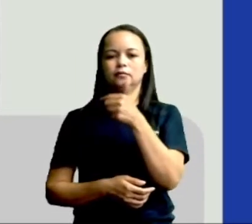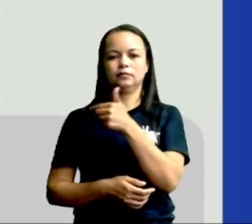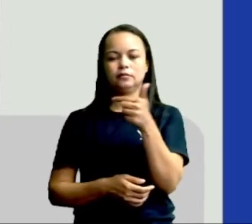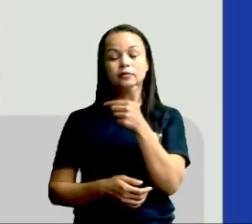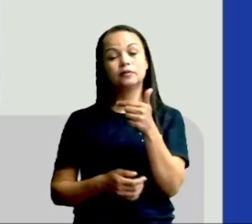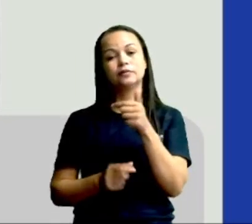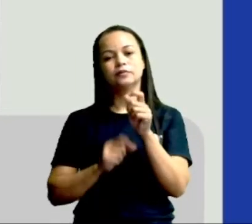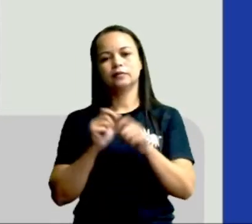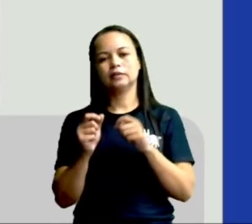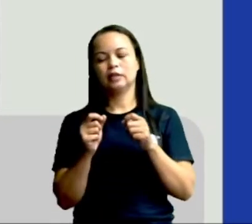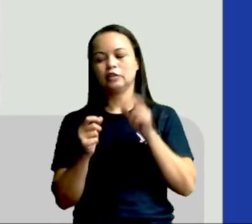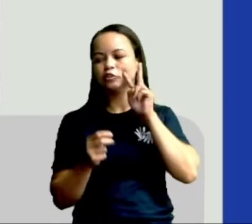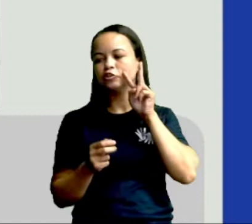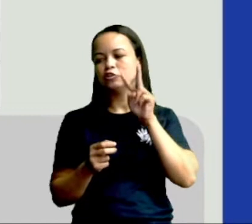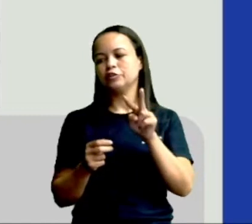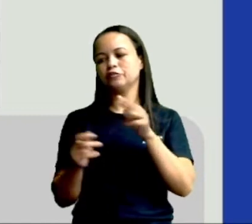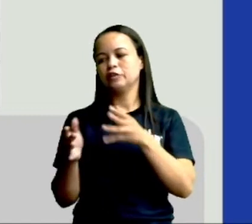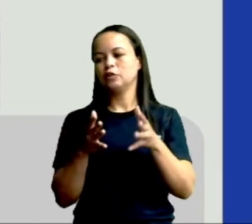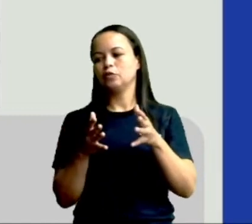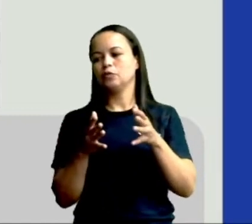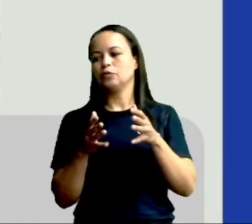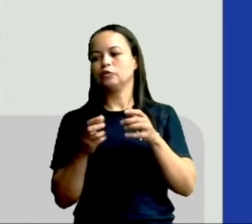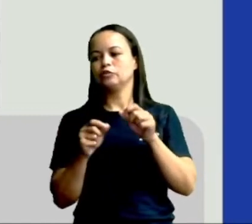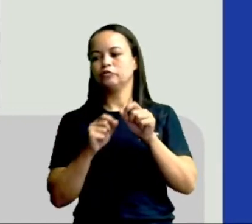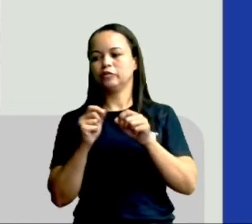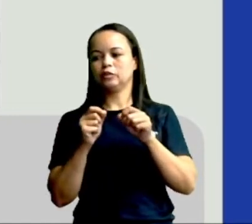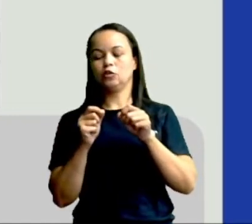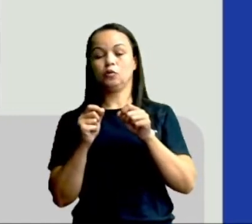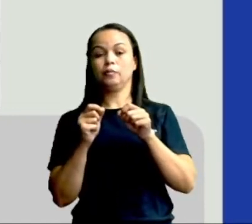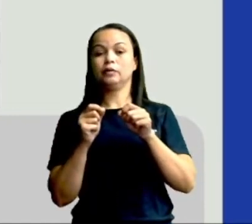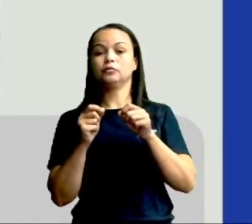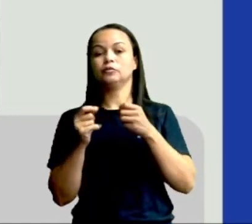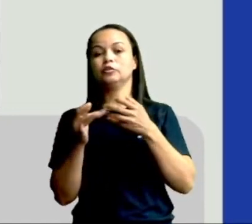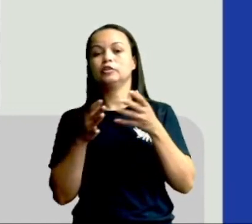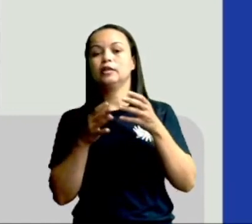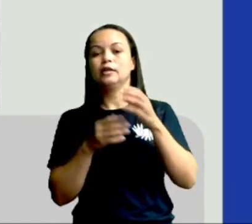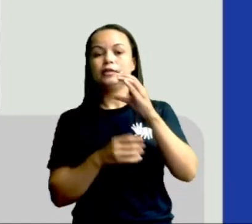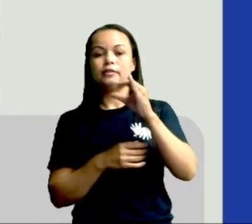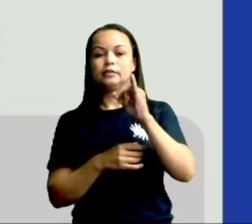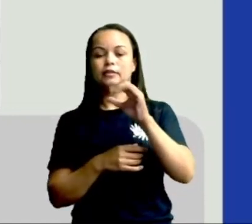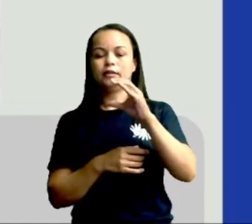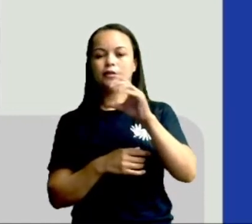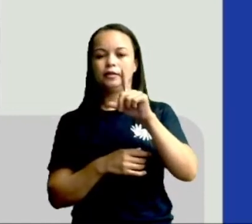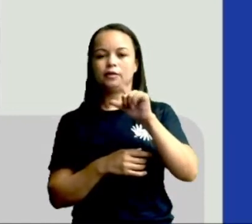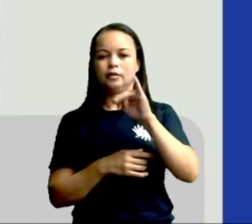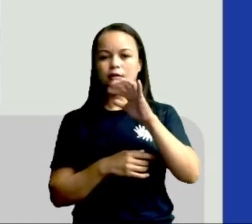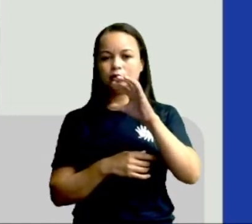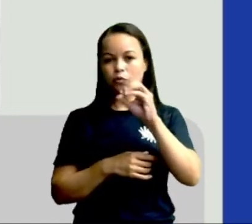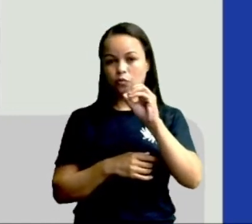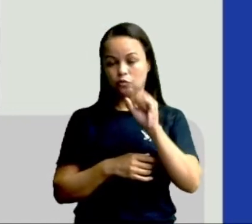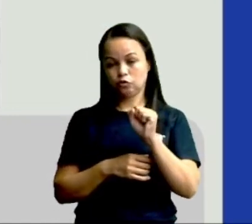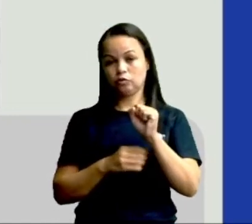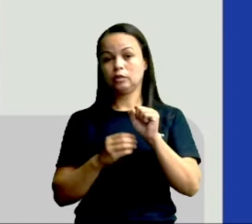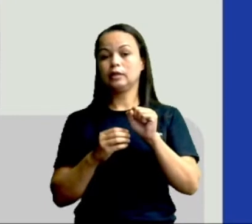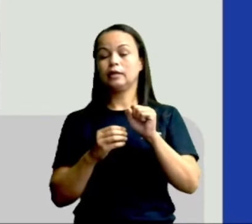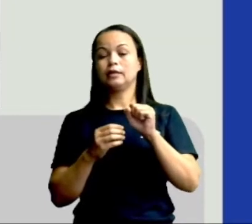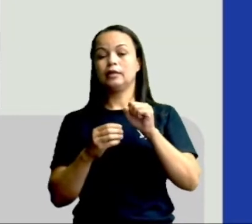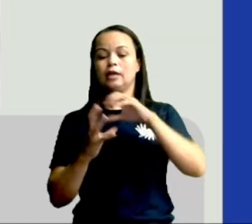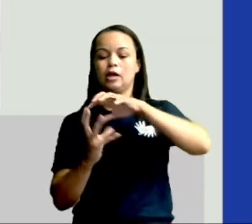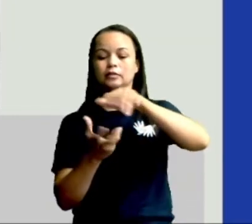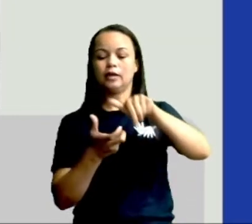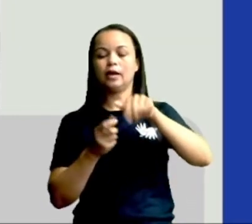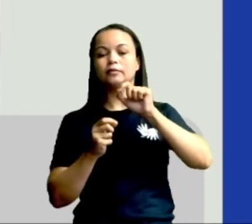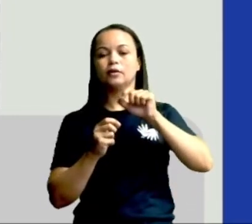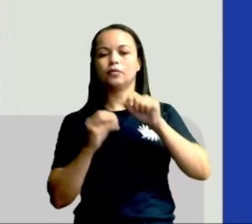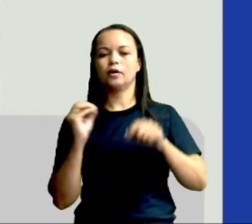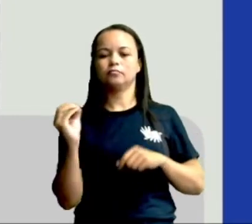rotação e os fenômenos cíclicos, não é isso? Que sempre acontece. A Terra tem um movimento de translação, né? Que